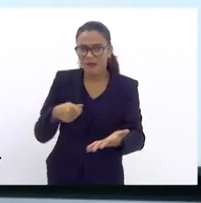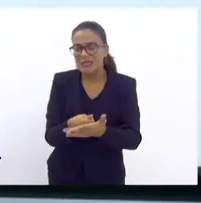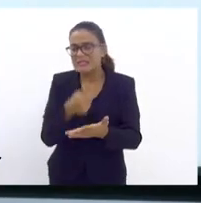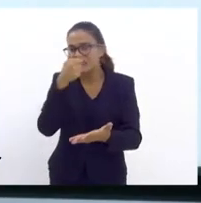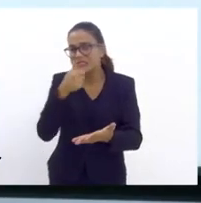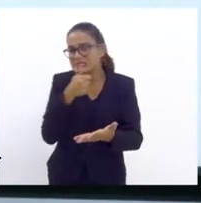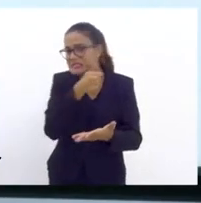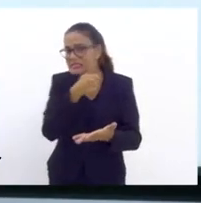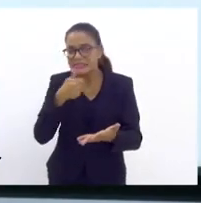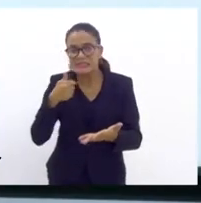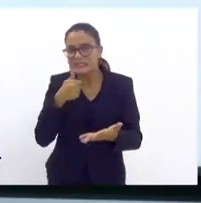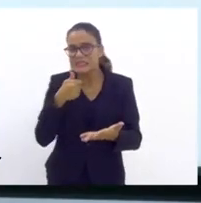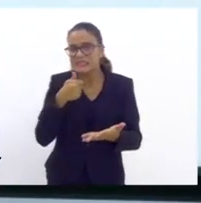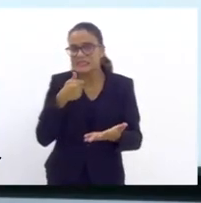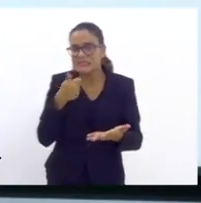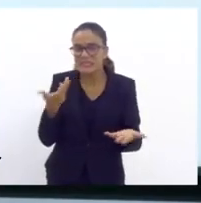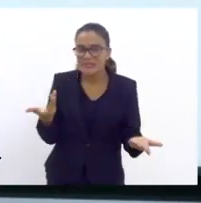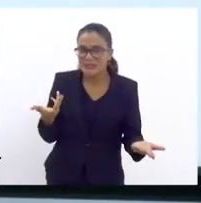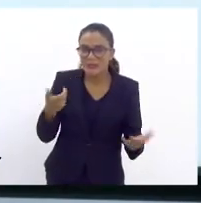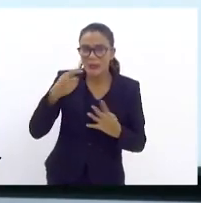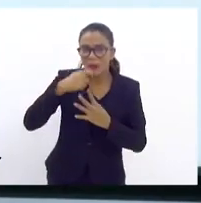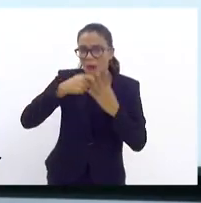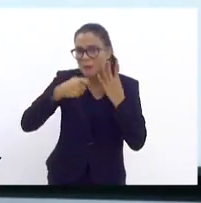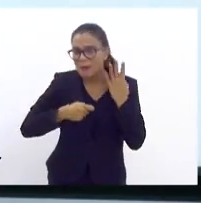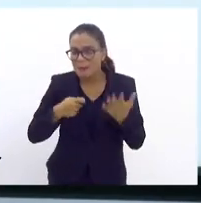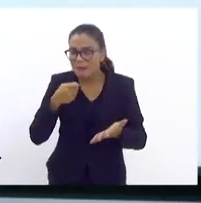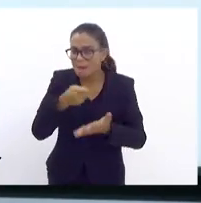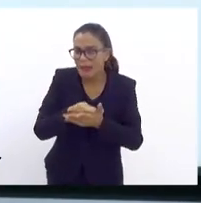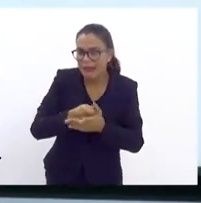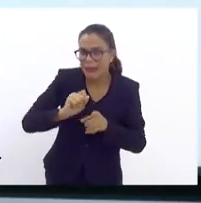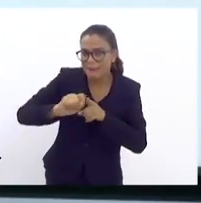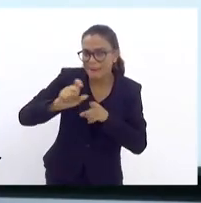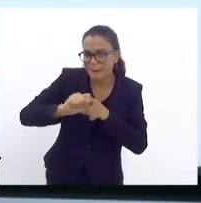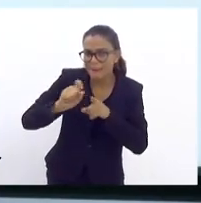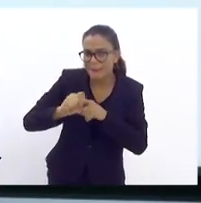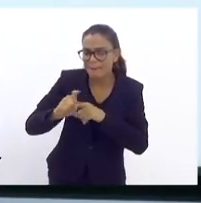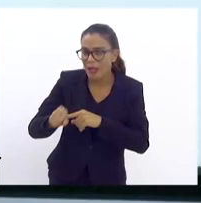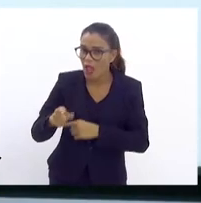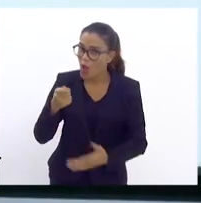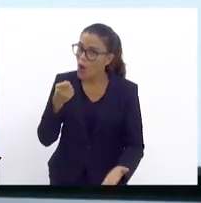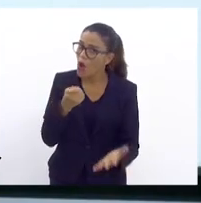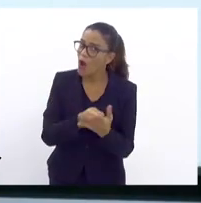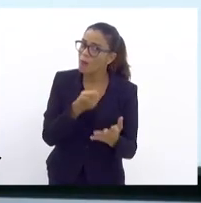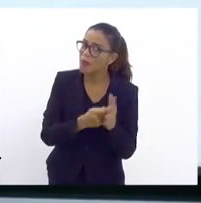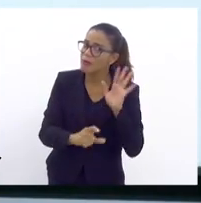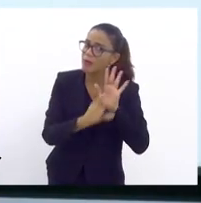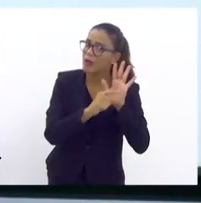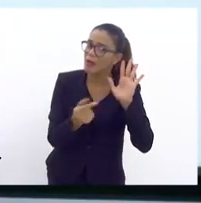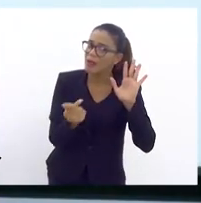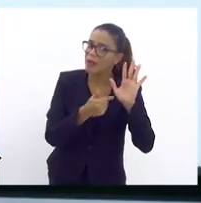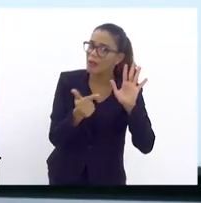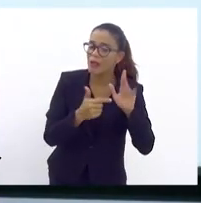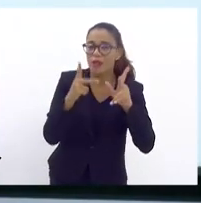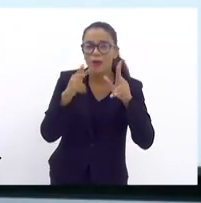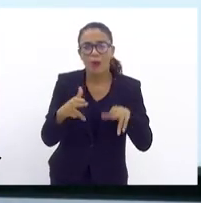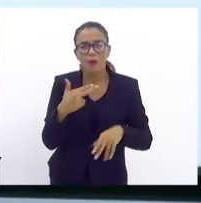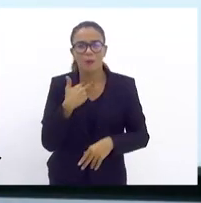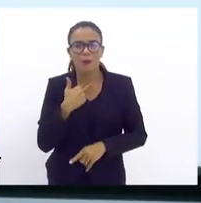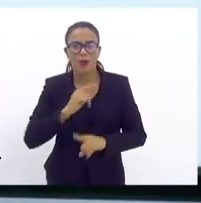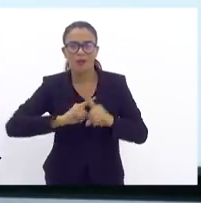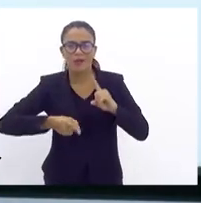vai fazer no final do mês né para conseguir pagar um mediador Isso é uma obrigatoriedade assim como não se pode negar